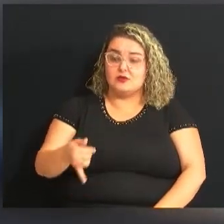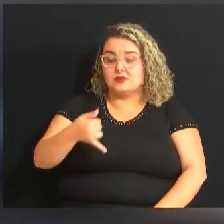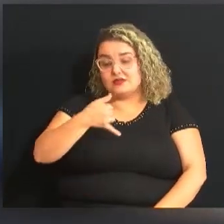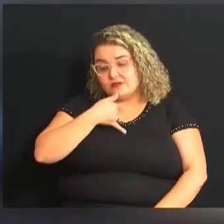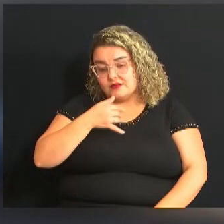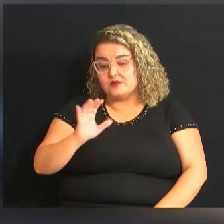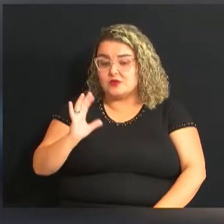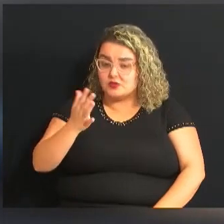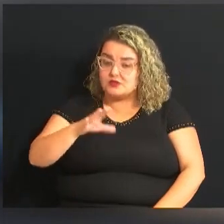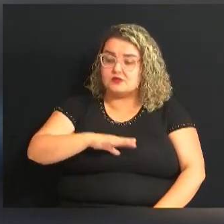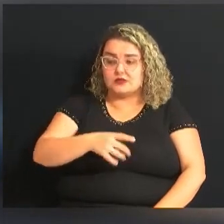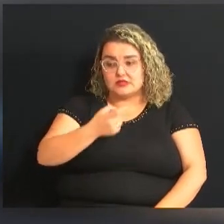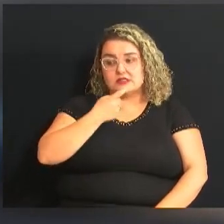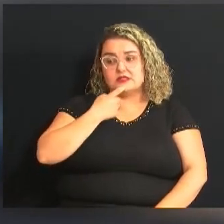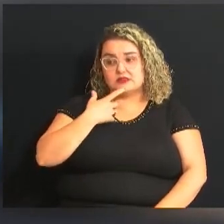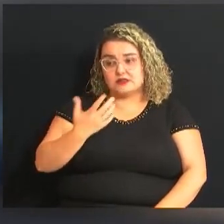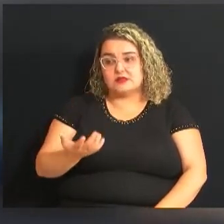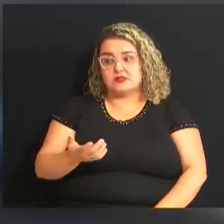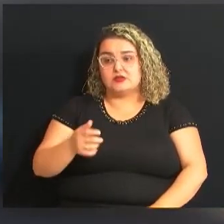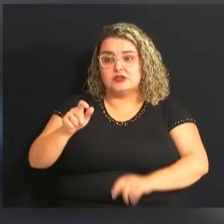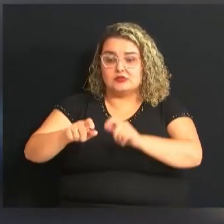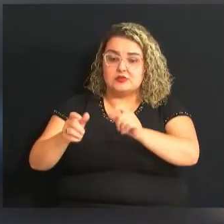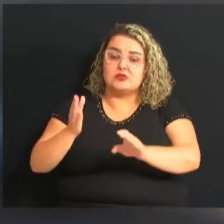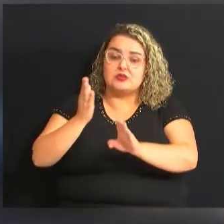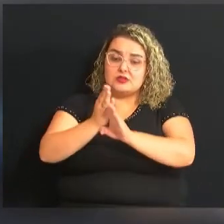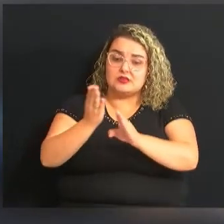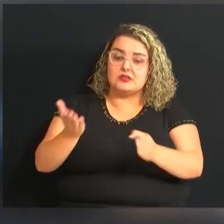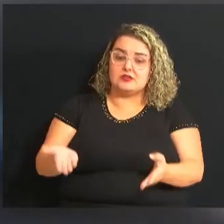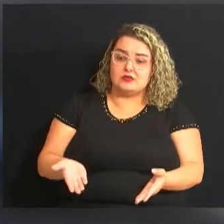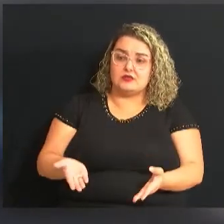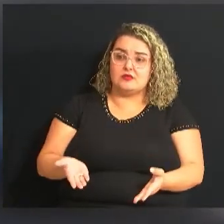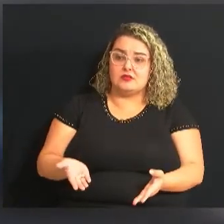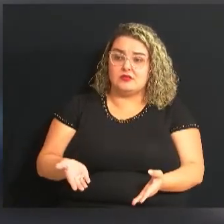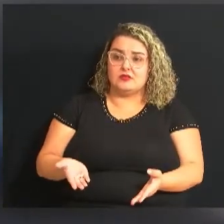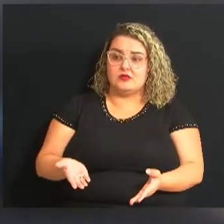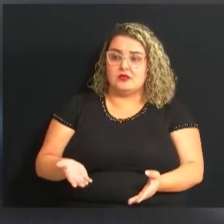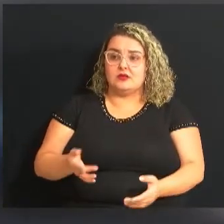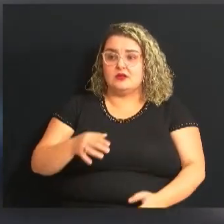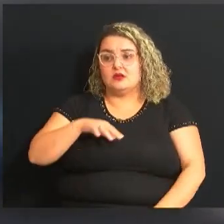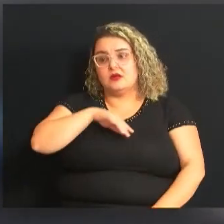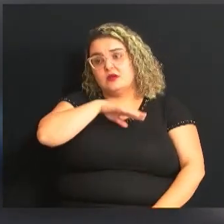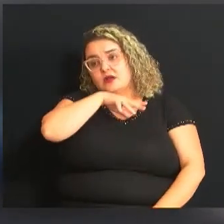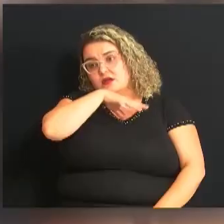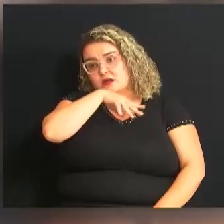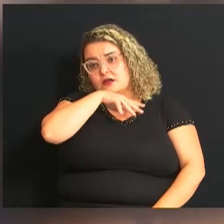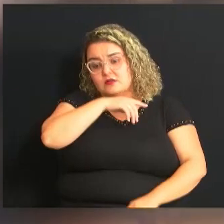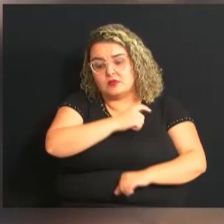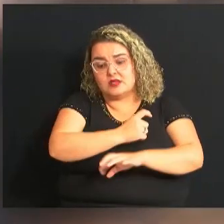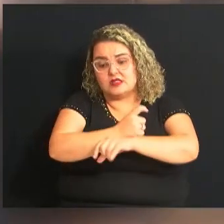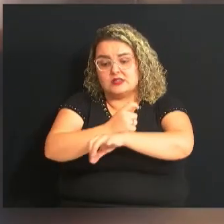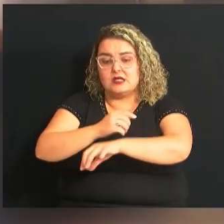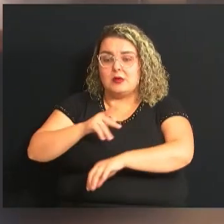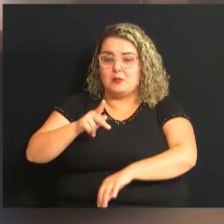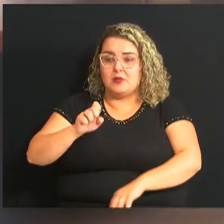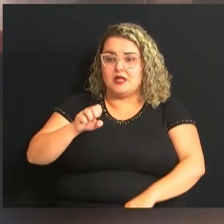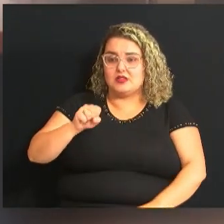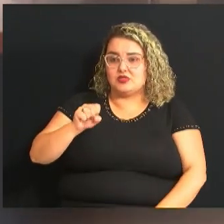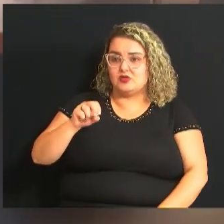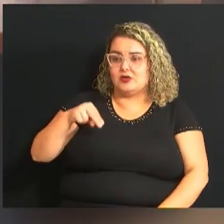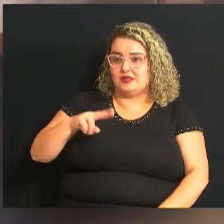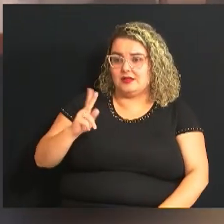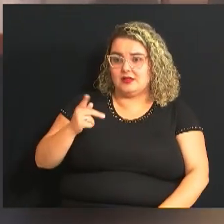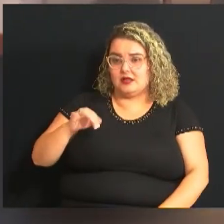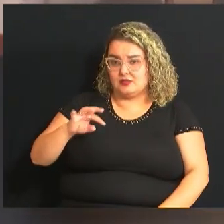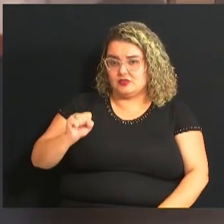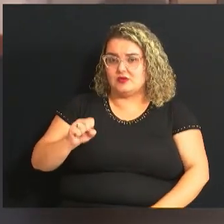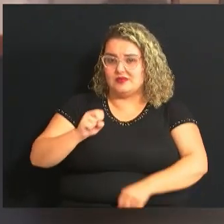Campinas, de usuários encontrar animais peçonhentos dentro do ônibus. A última audiência do